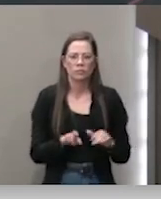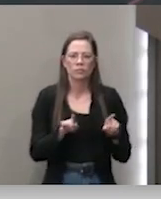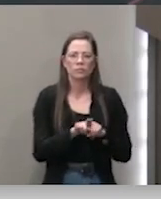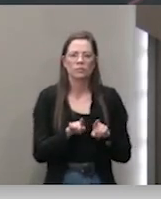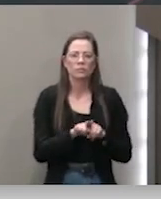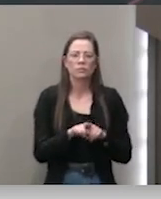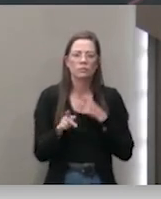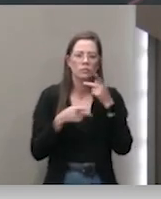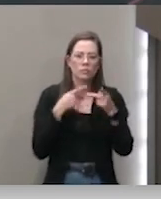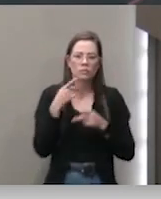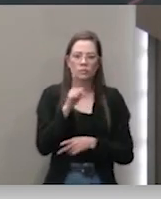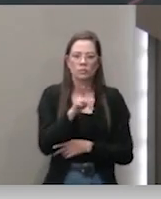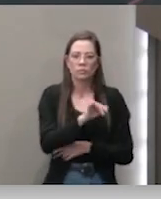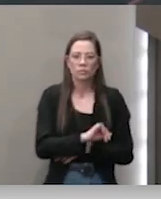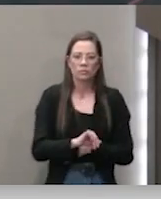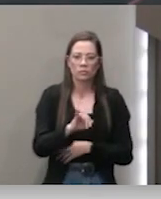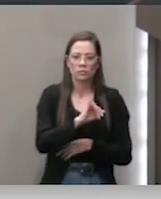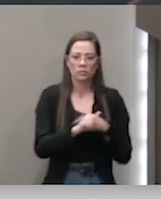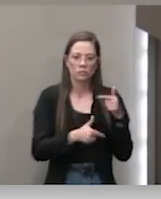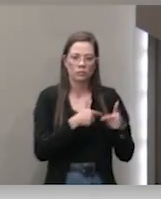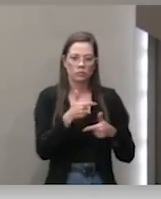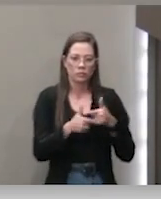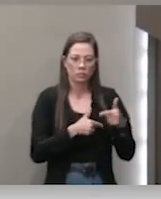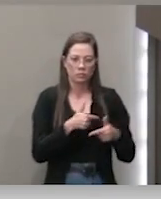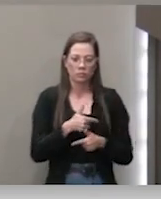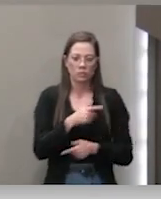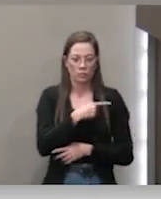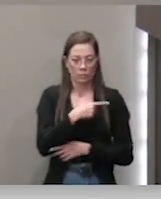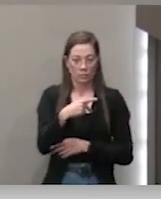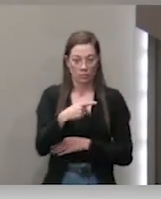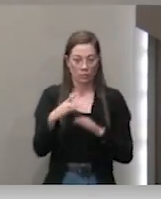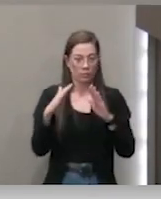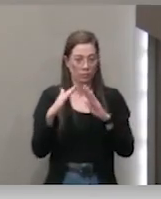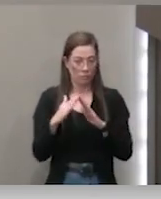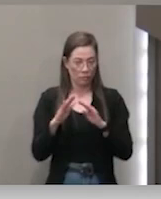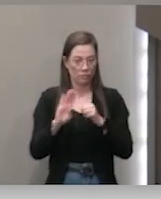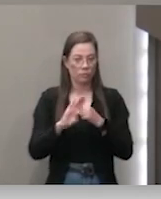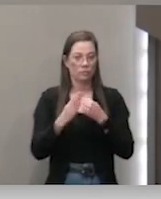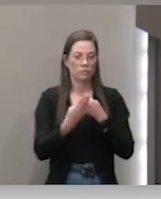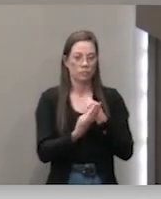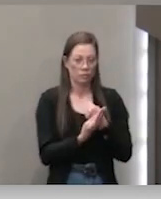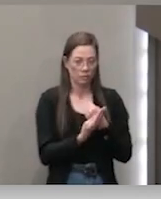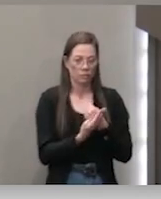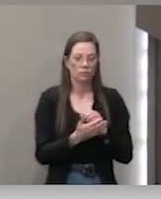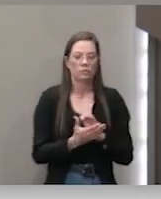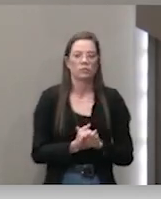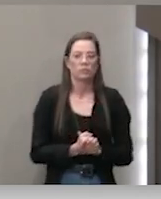E dizer que é muito importante o trabalho dos presidentes dos bairros lá na Associação de Moradores, lá no fundão do bairro, né?